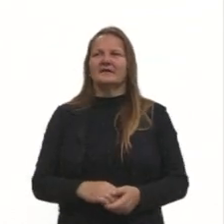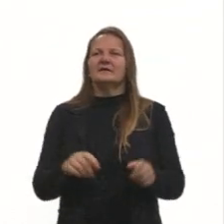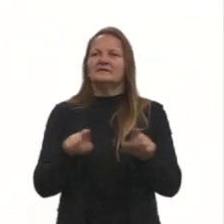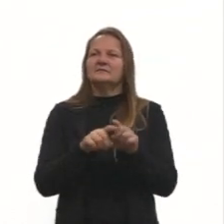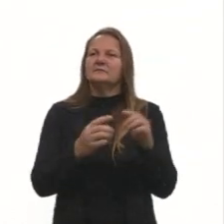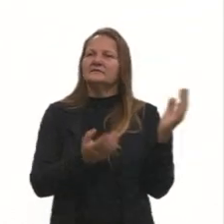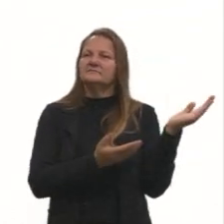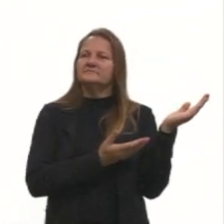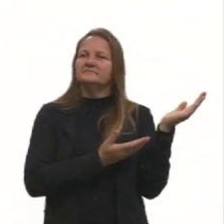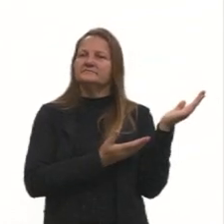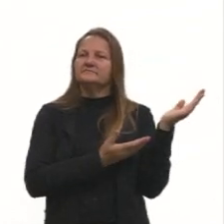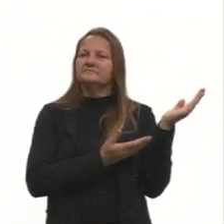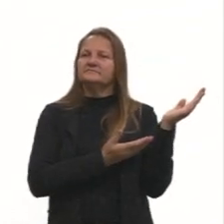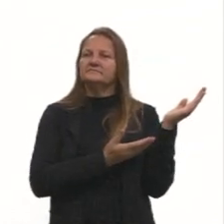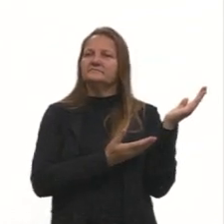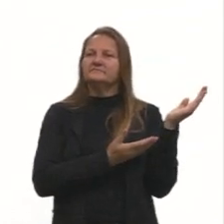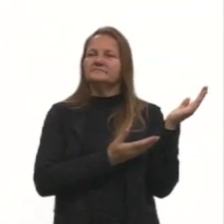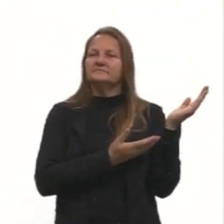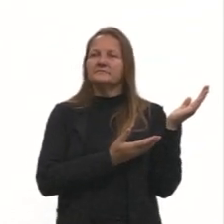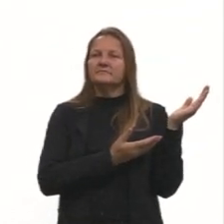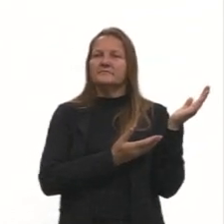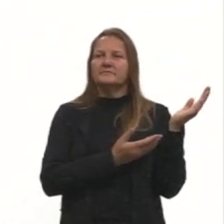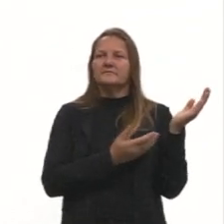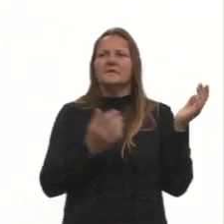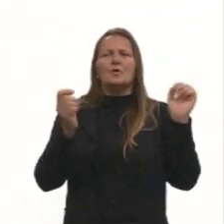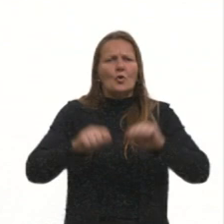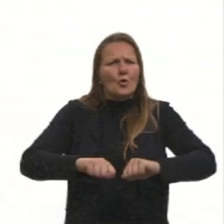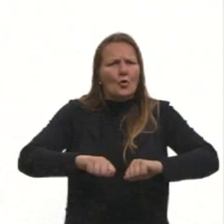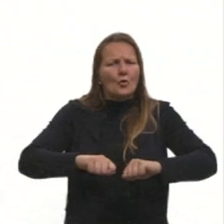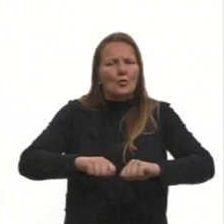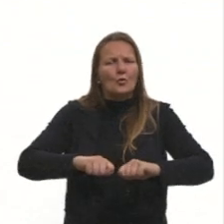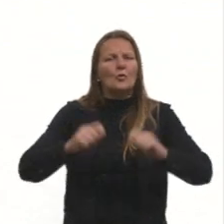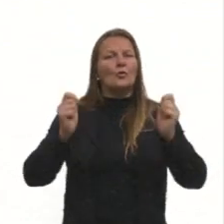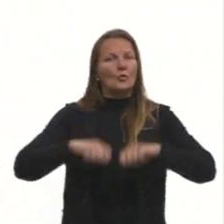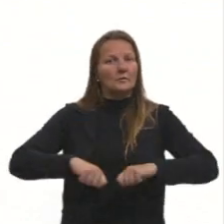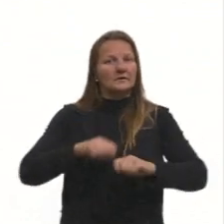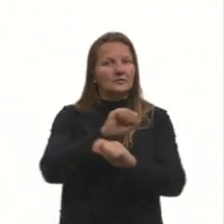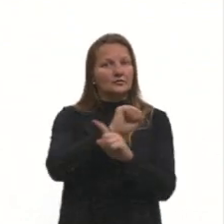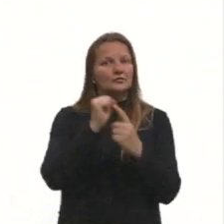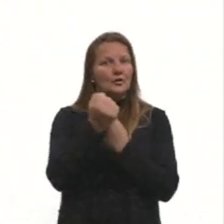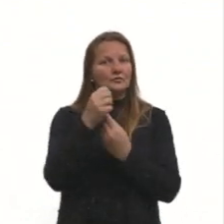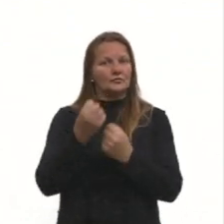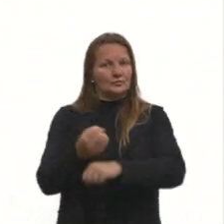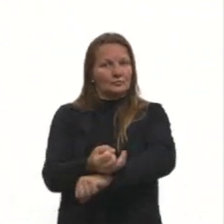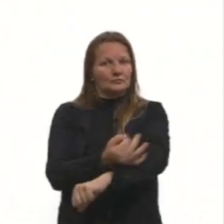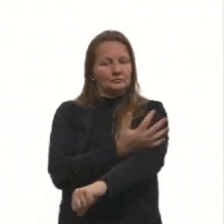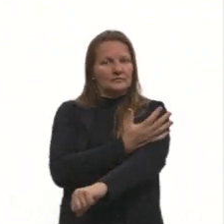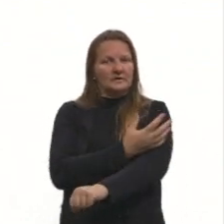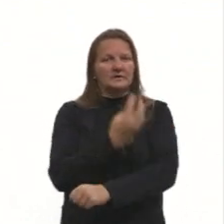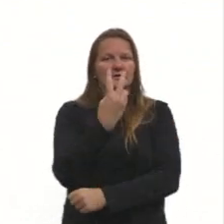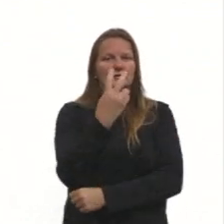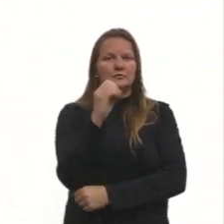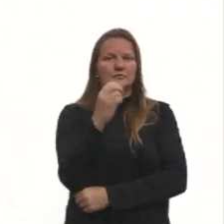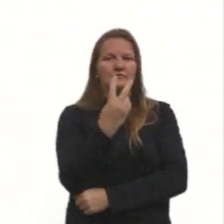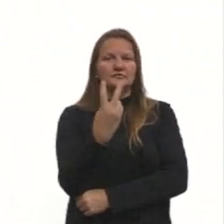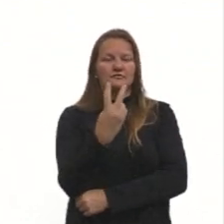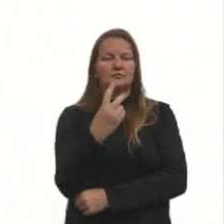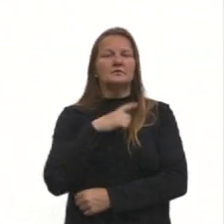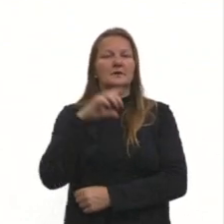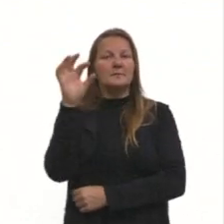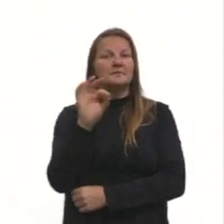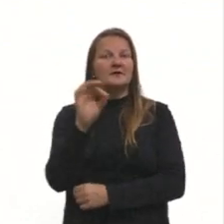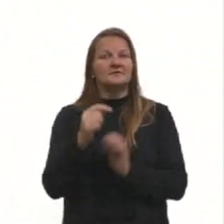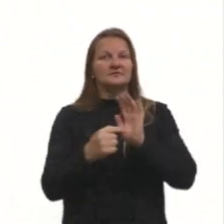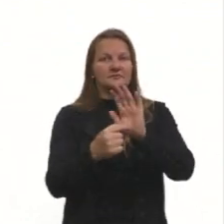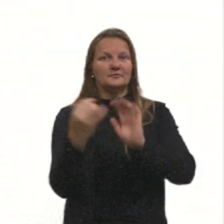né as competências socioemocionais o mapeamento de 2021 que traz ali algumas porcentagens importantes